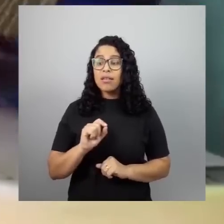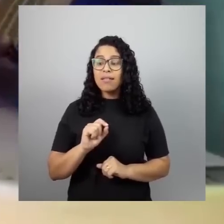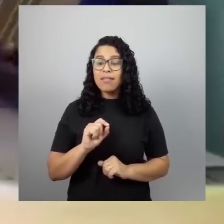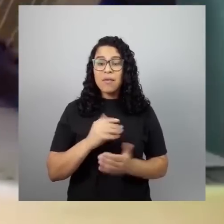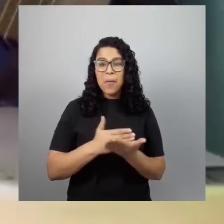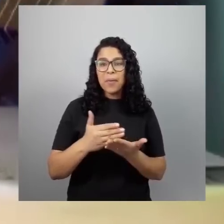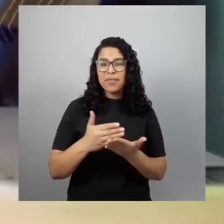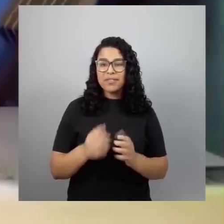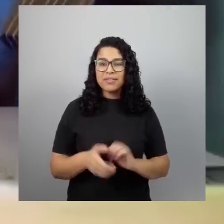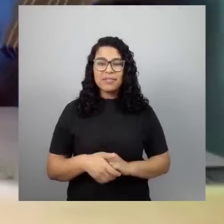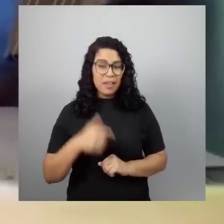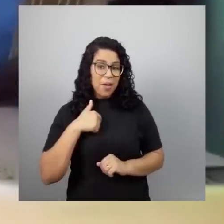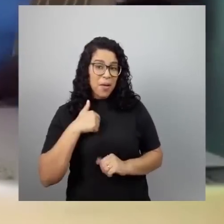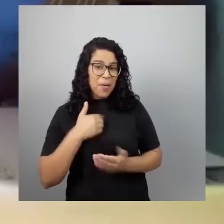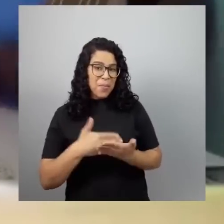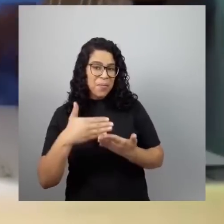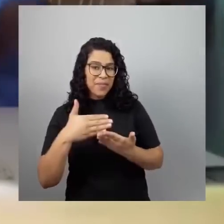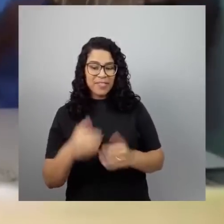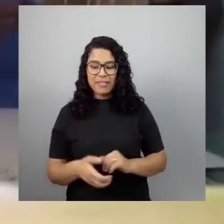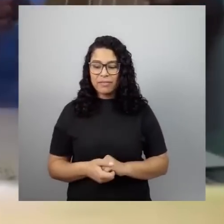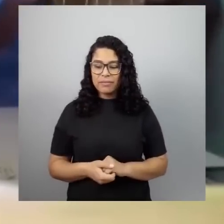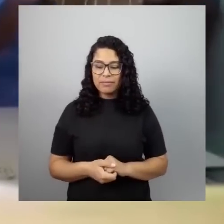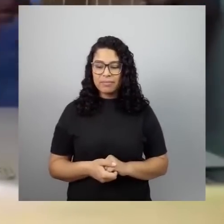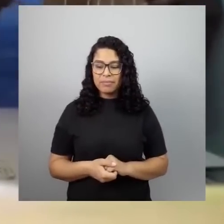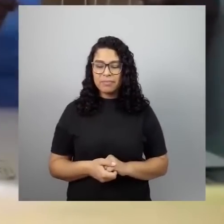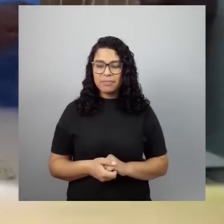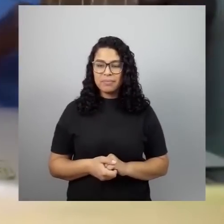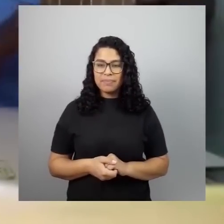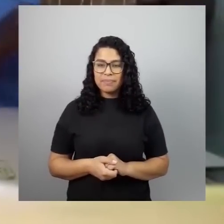começar? Eu. Vamos lá.